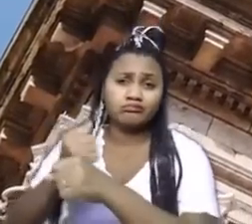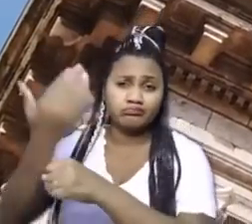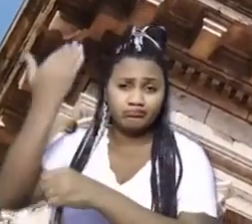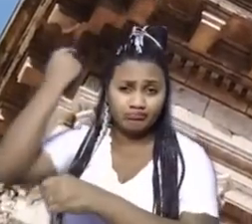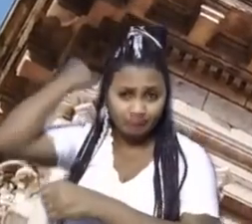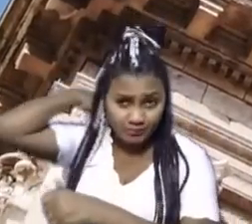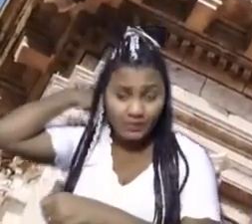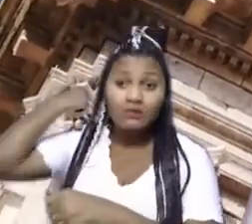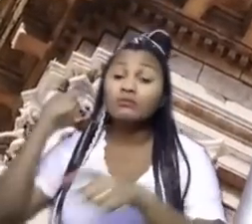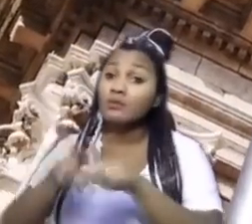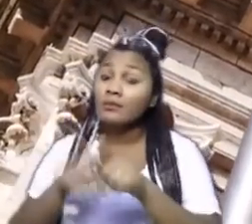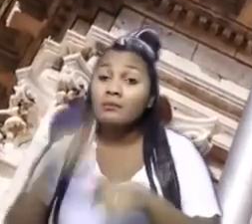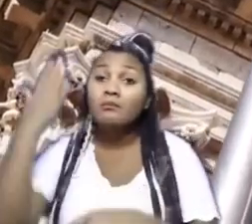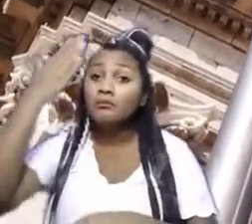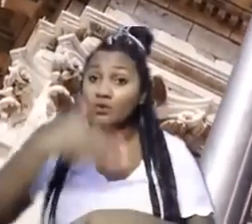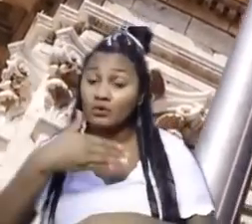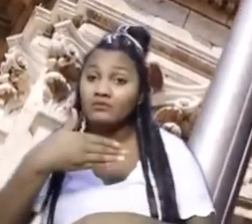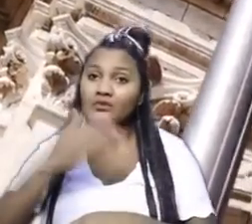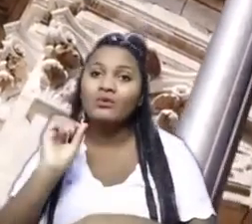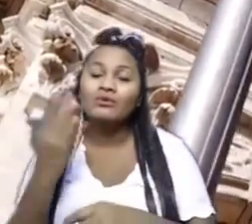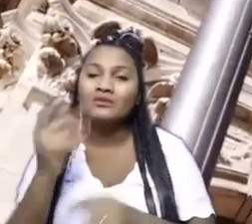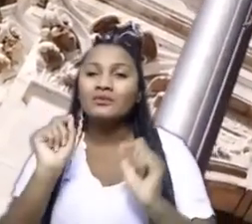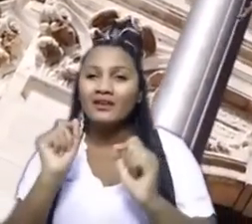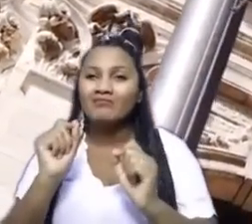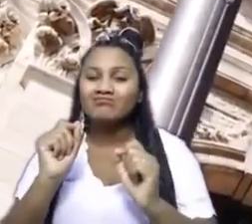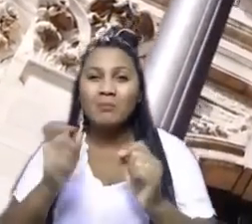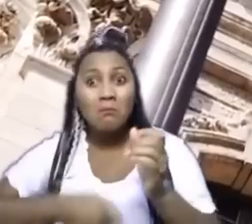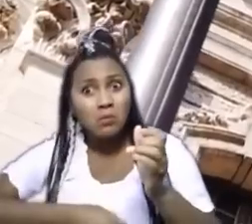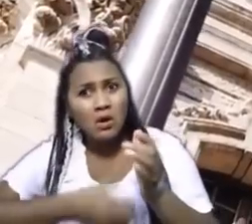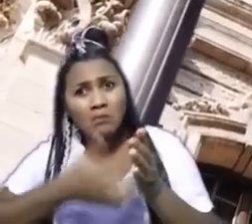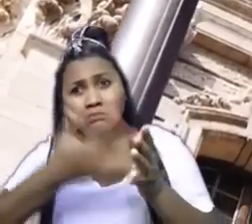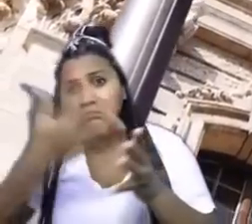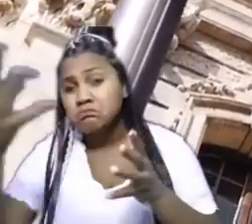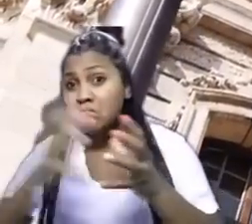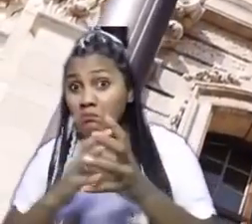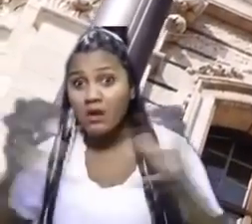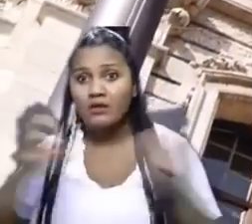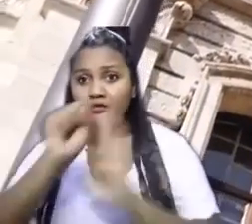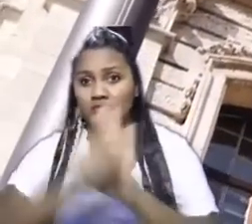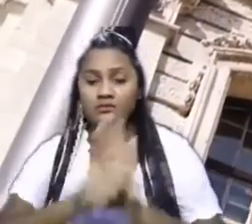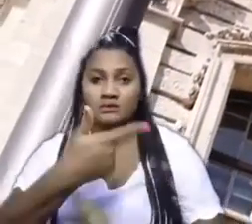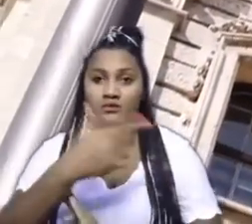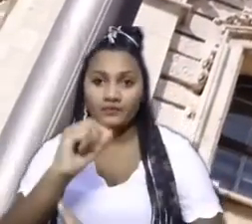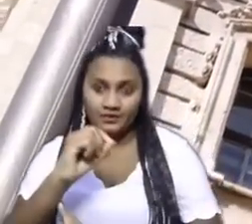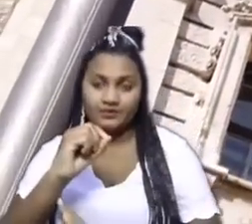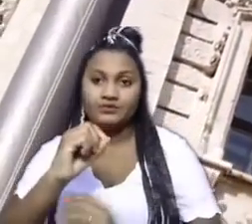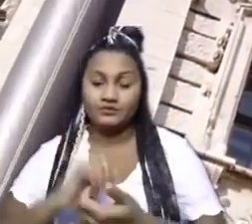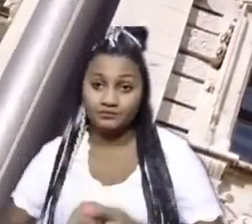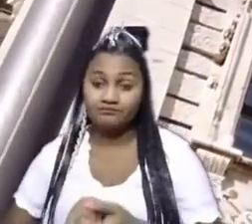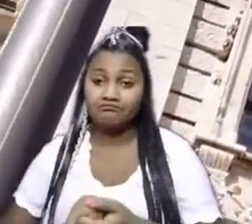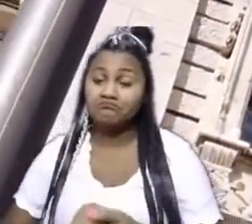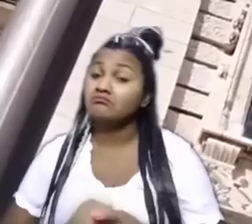mas estudos comprovam que os números desses acontecimentos foi muito maior no século XX do que em qualquer outro século.